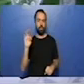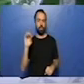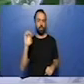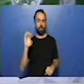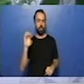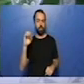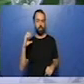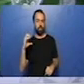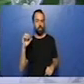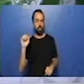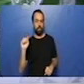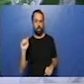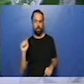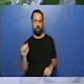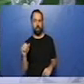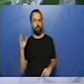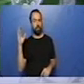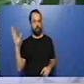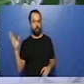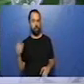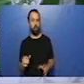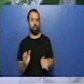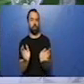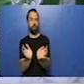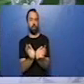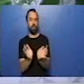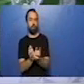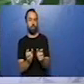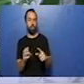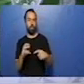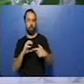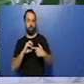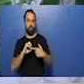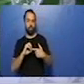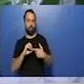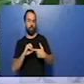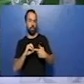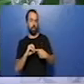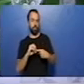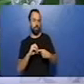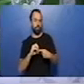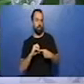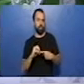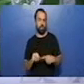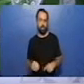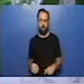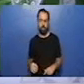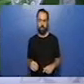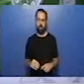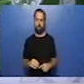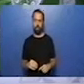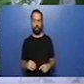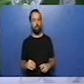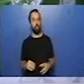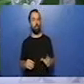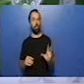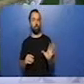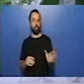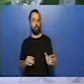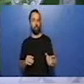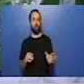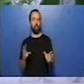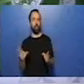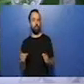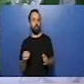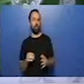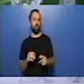Bom, então o reino protista, pertencente ao domínio eucária. Como eu disse, são protozoários e algas, mas a aula de